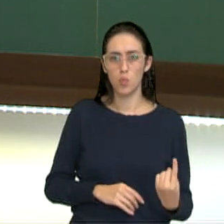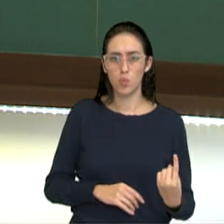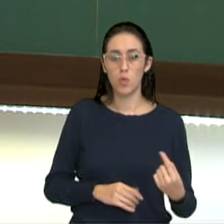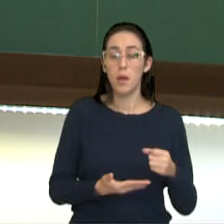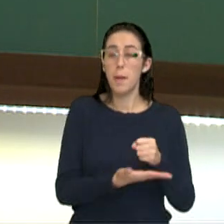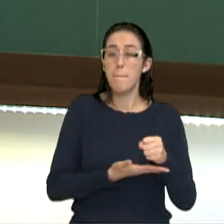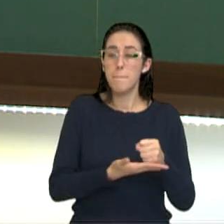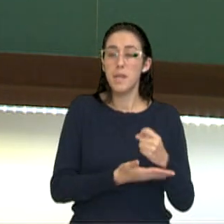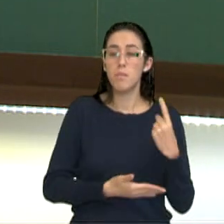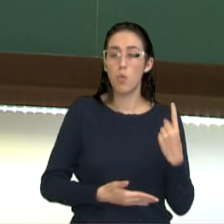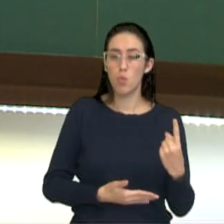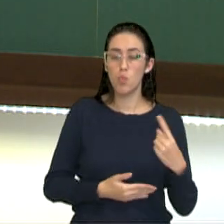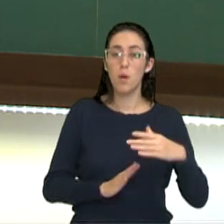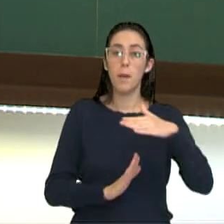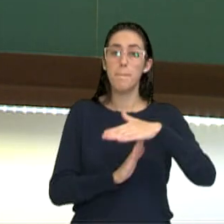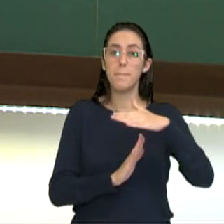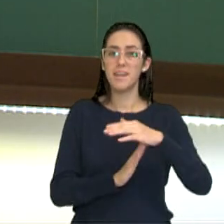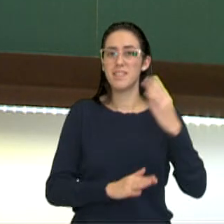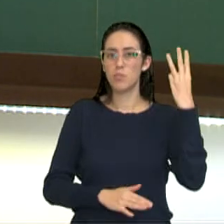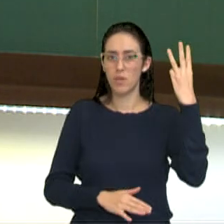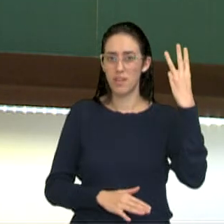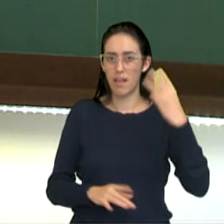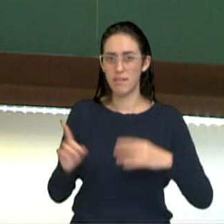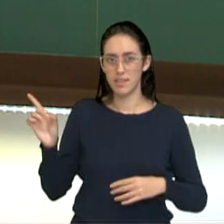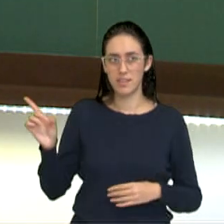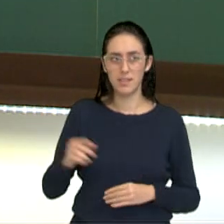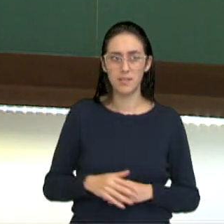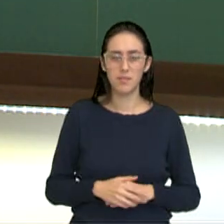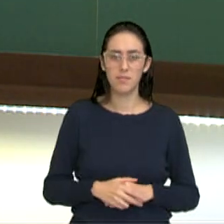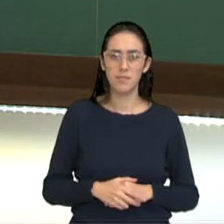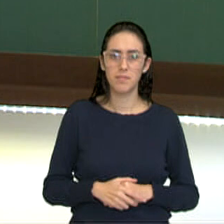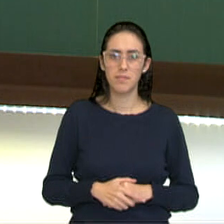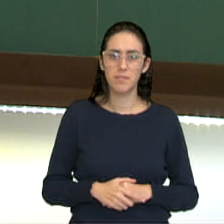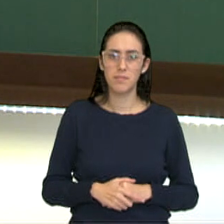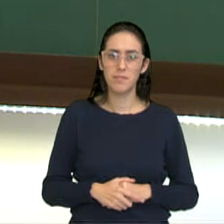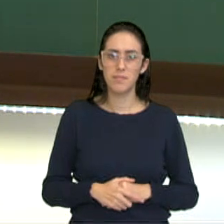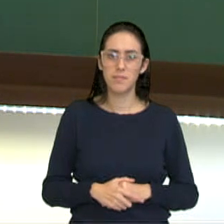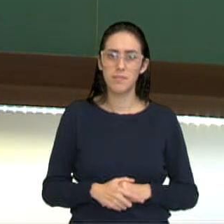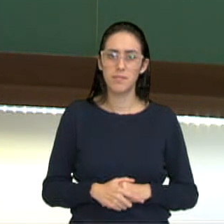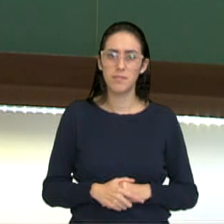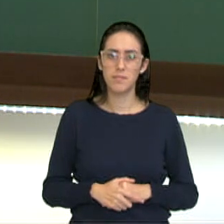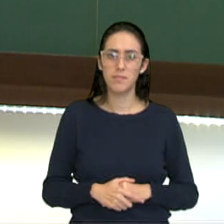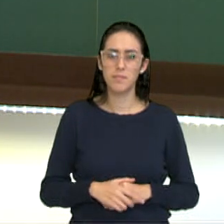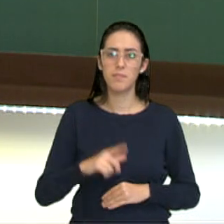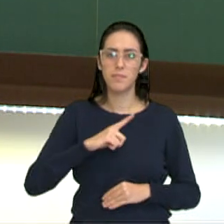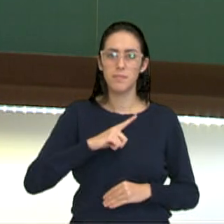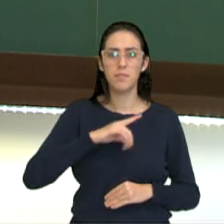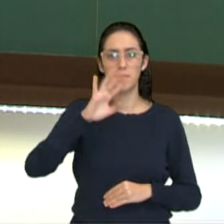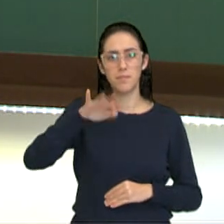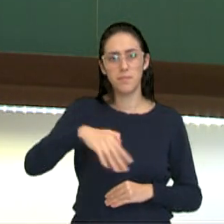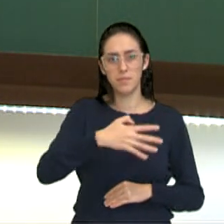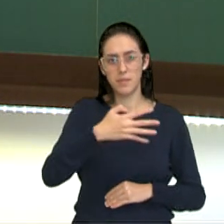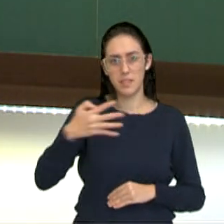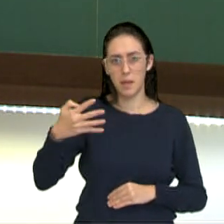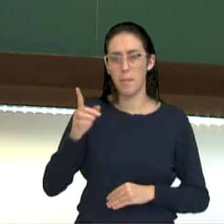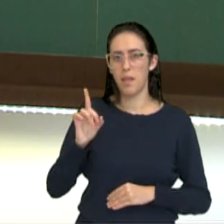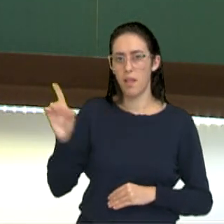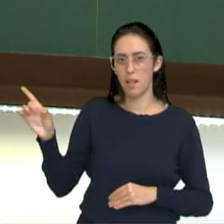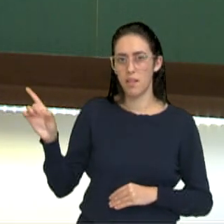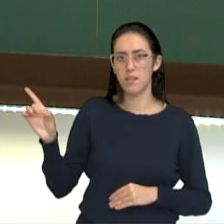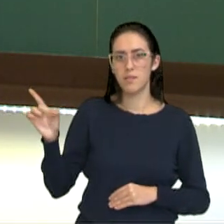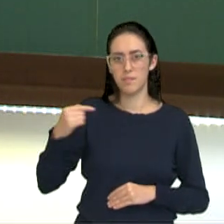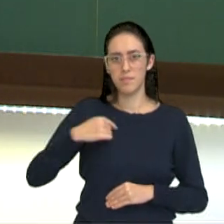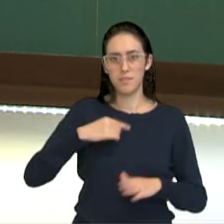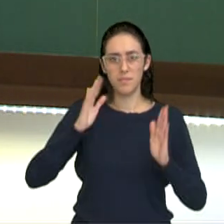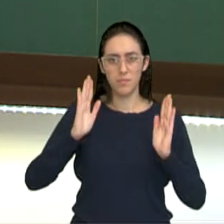1 e o máximo 3, tá? De acordo, vamos lá, de acordo com a tabela que